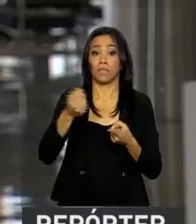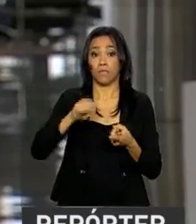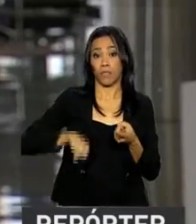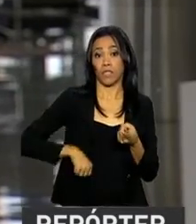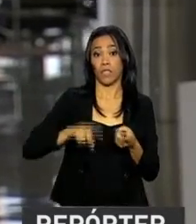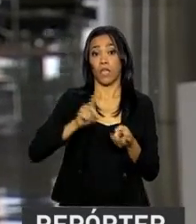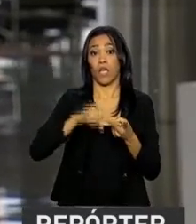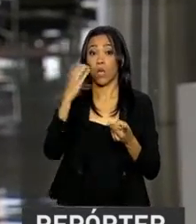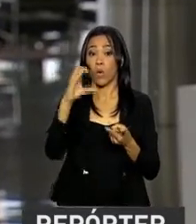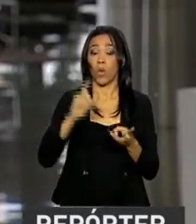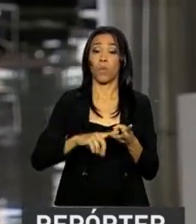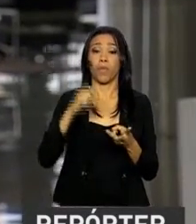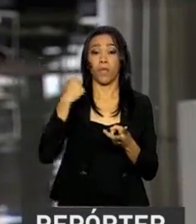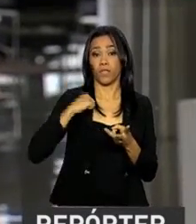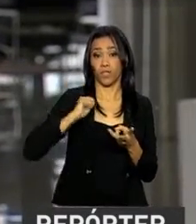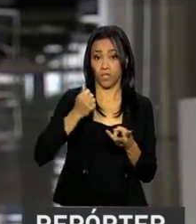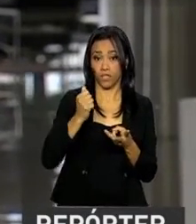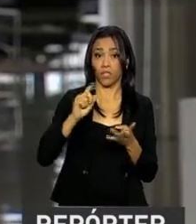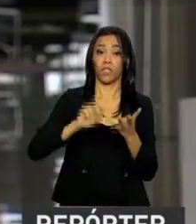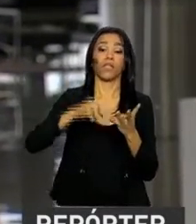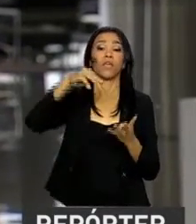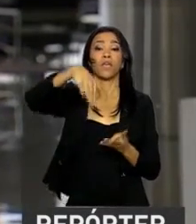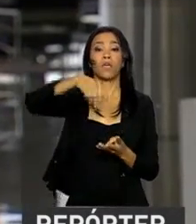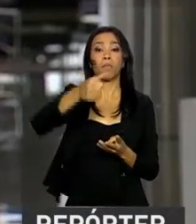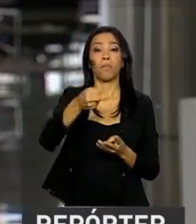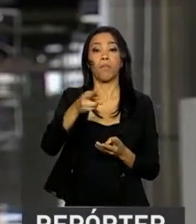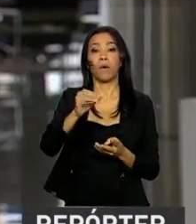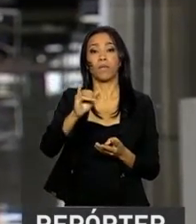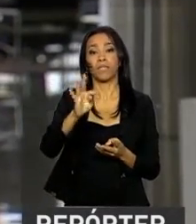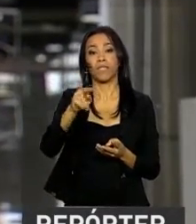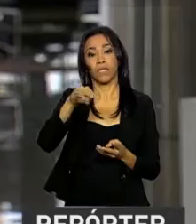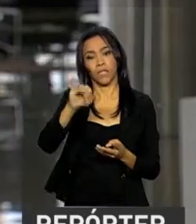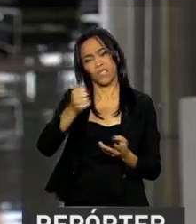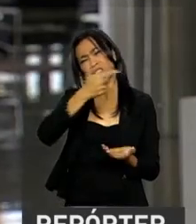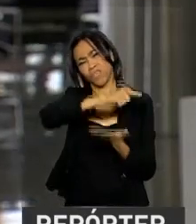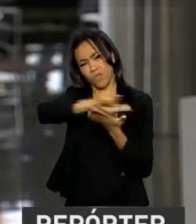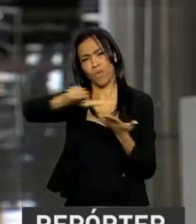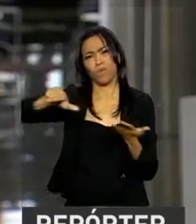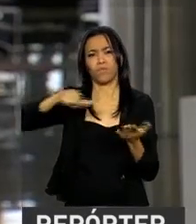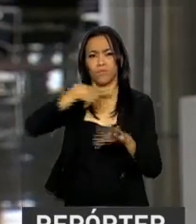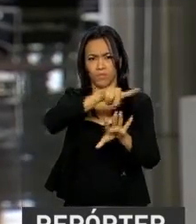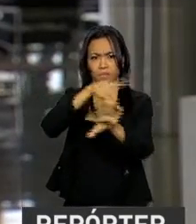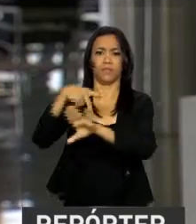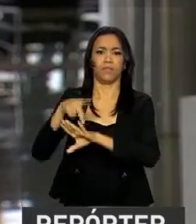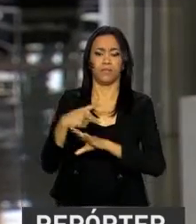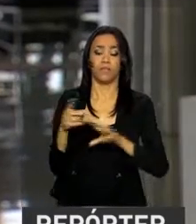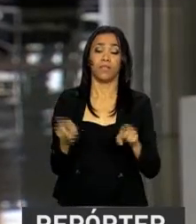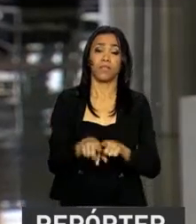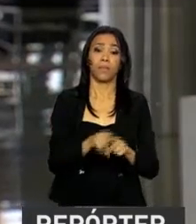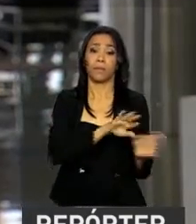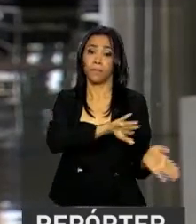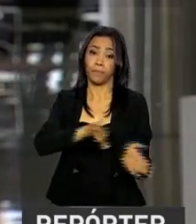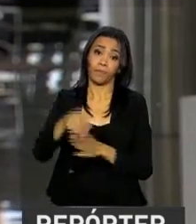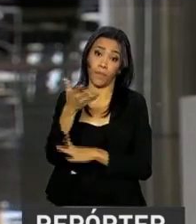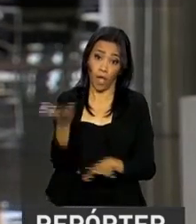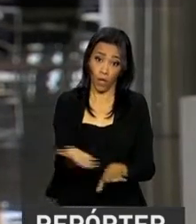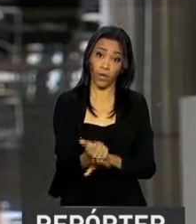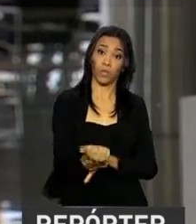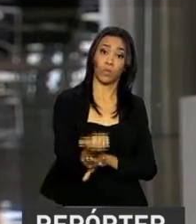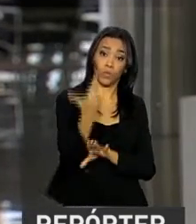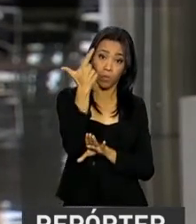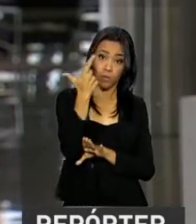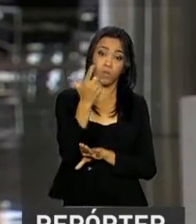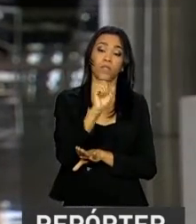da Colômbia, da Argentina, da Mauritânia, do Bahrein, entre outros países. E agora, ao meio-dia, o presidente em exercício, Michel